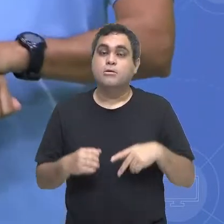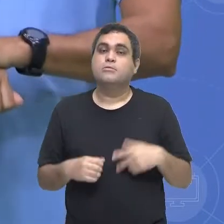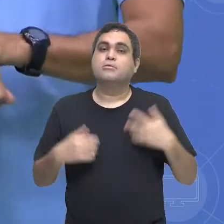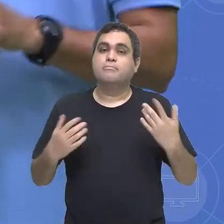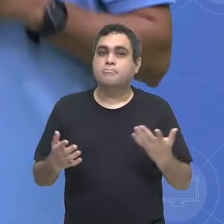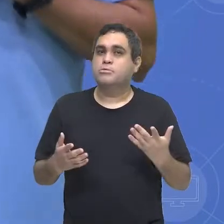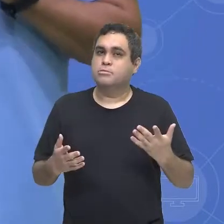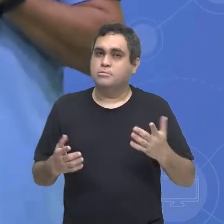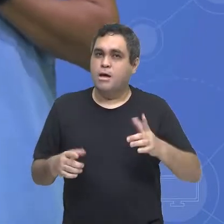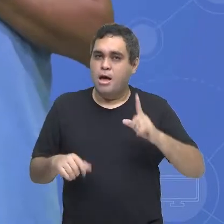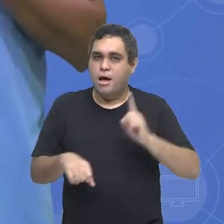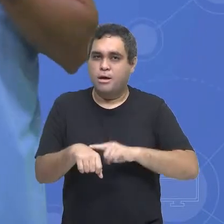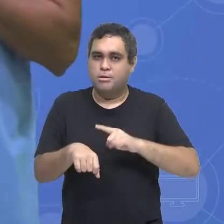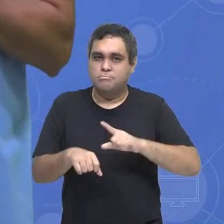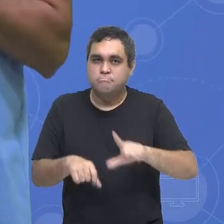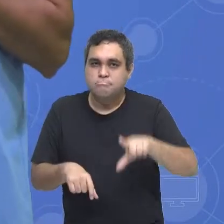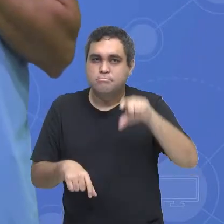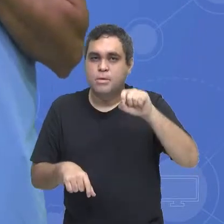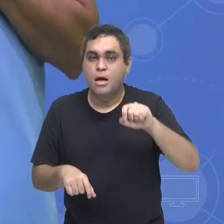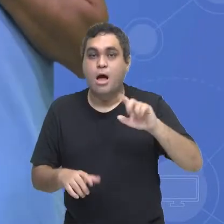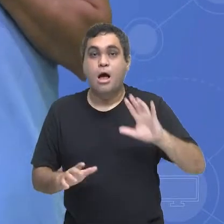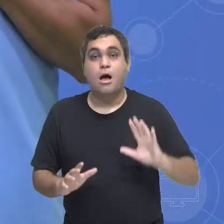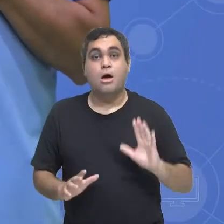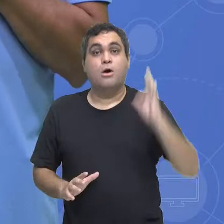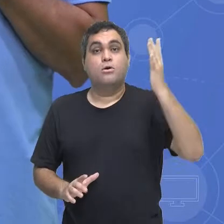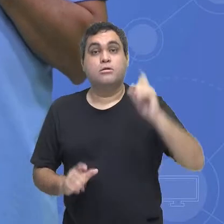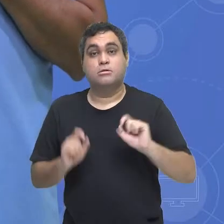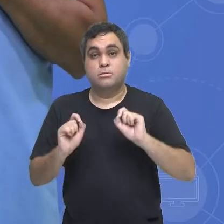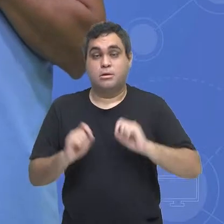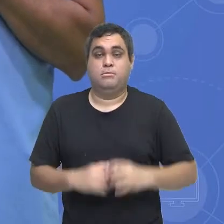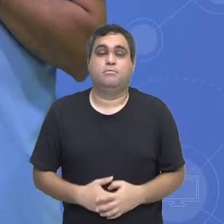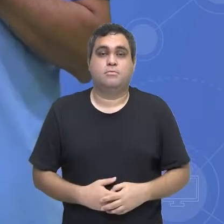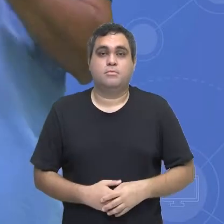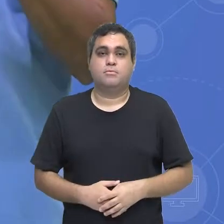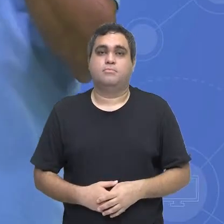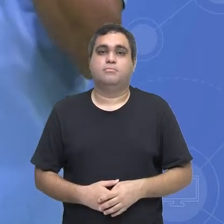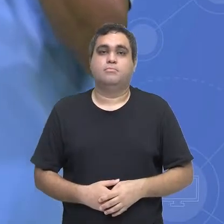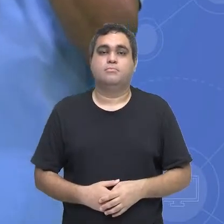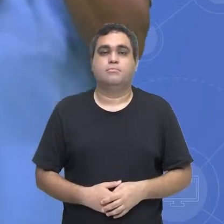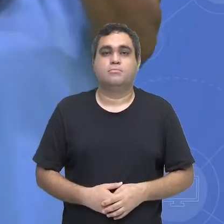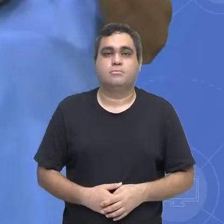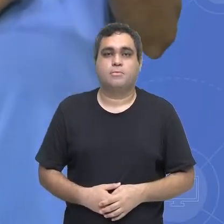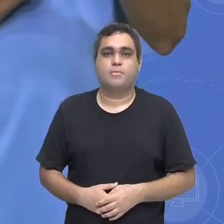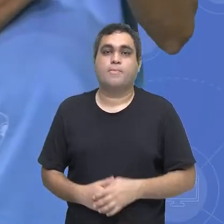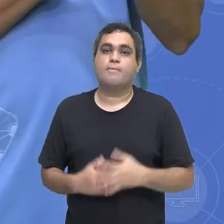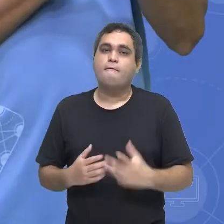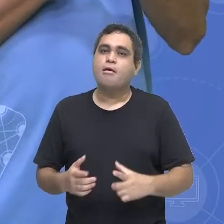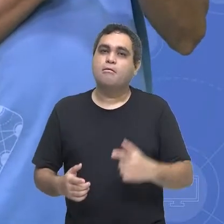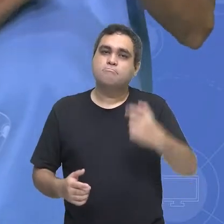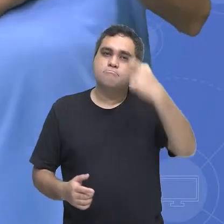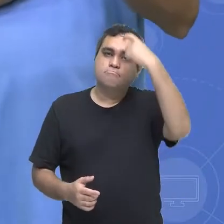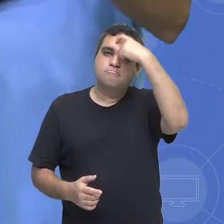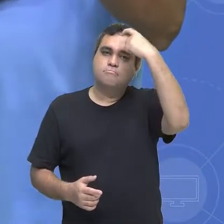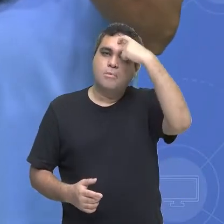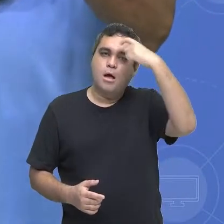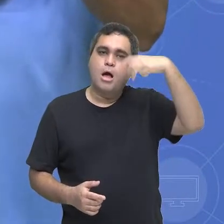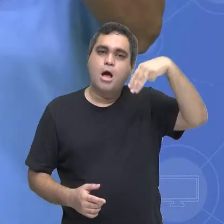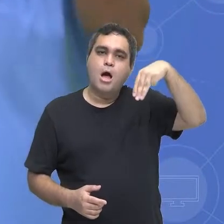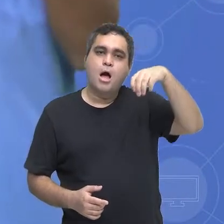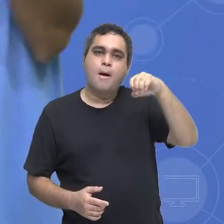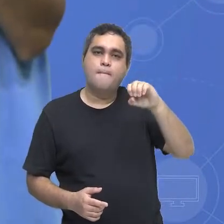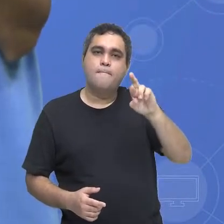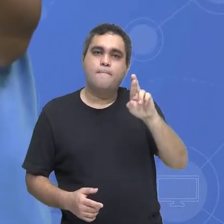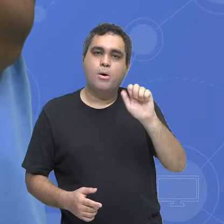nós fazemos isso, o que acontece então? Nós vamos começar a ter aquilo que nós vamos chamar de consciência moral. Vejam